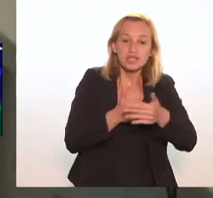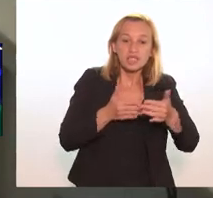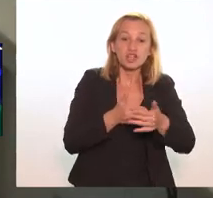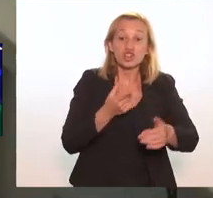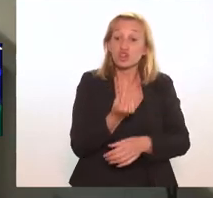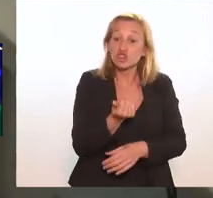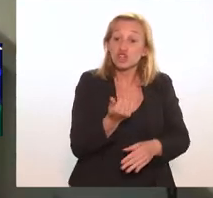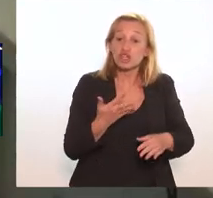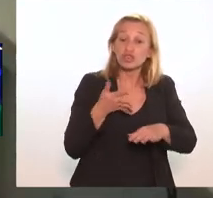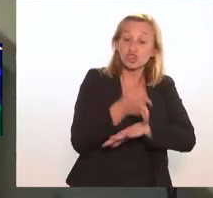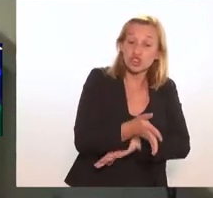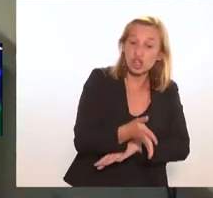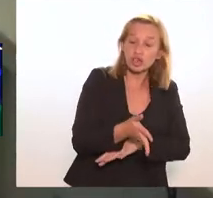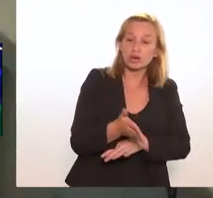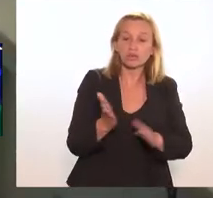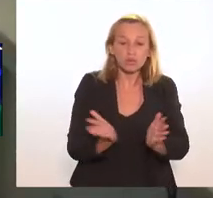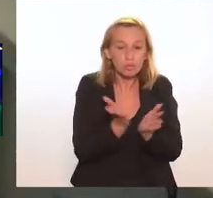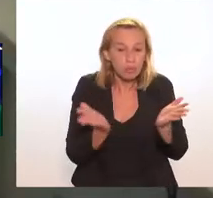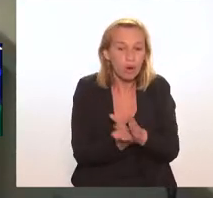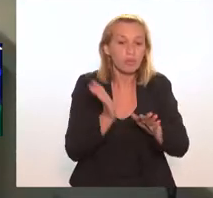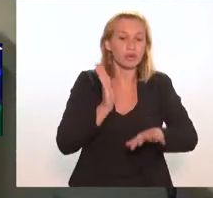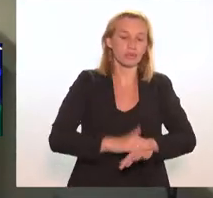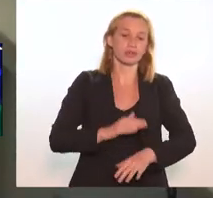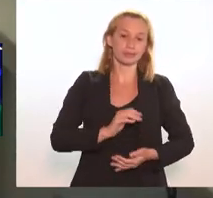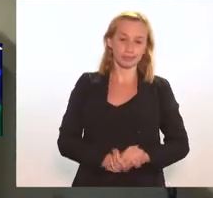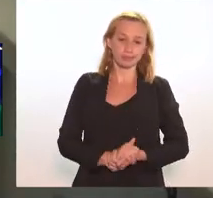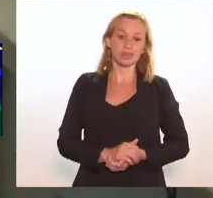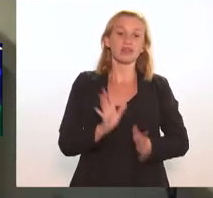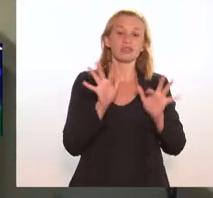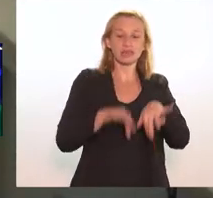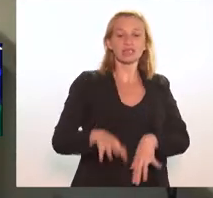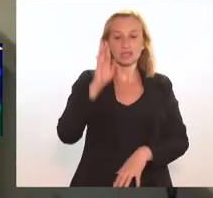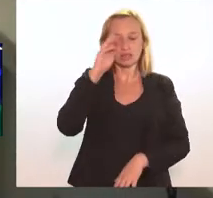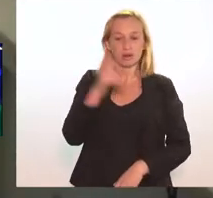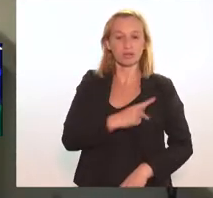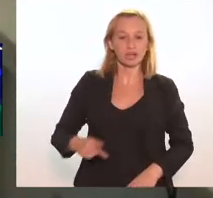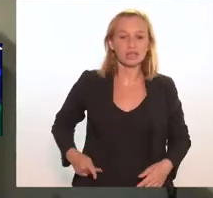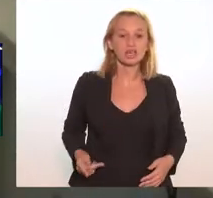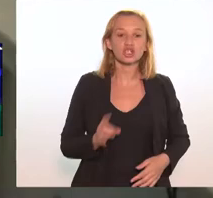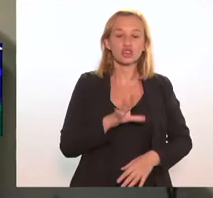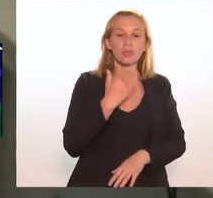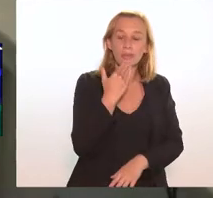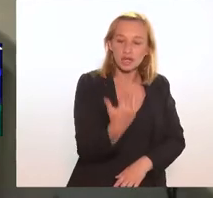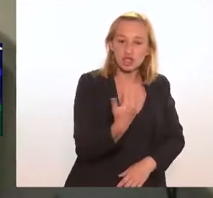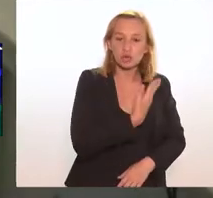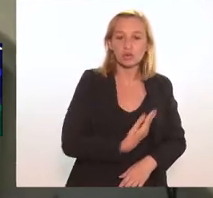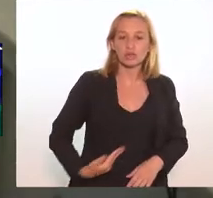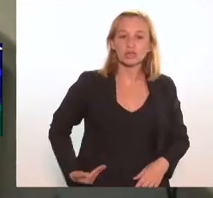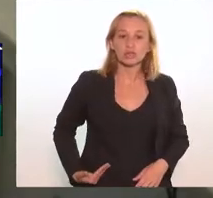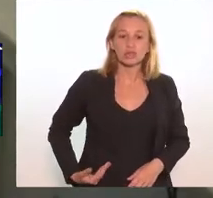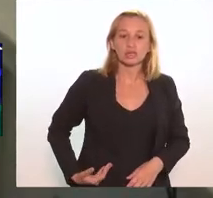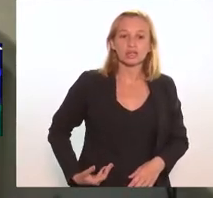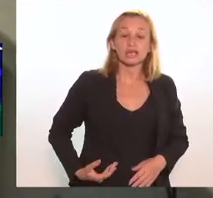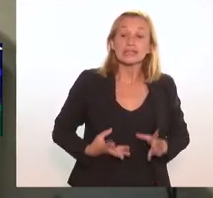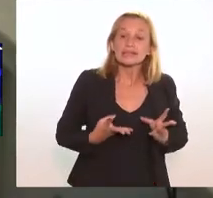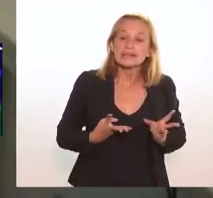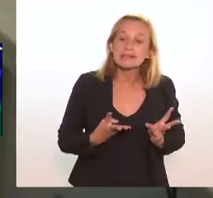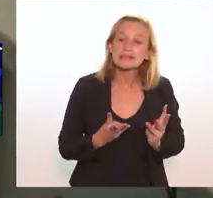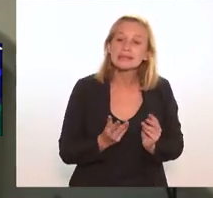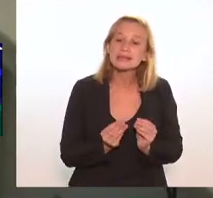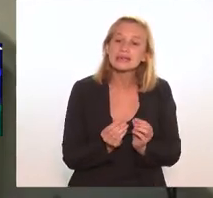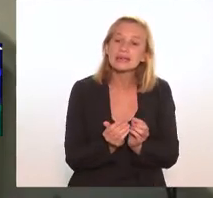no bolso do mais necessitado. Terminando, senhora presidente, é só para pedir ao governador